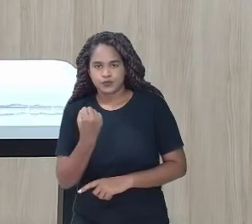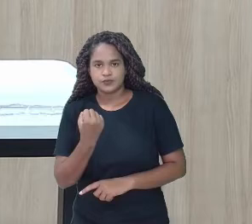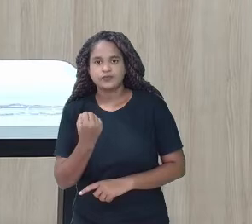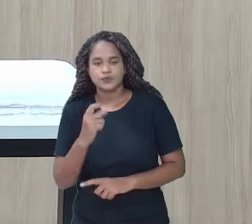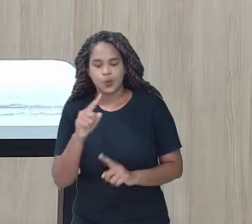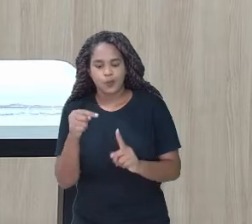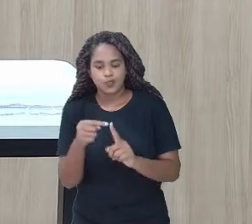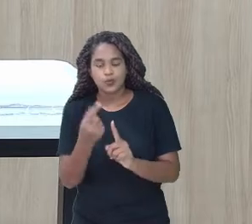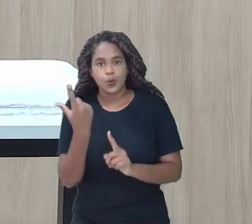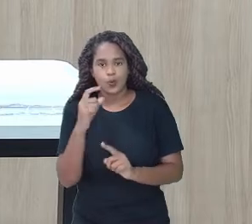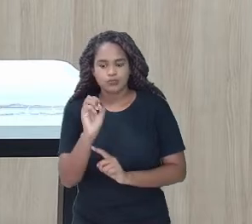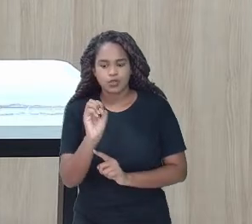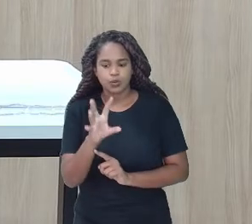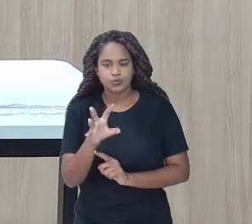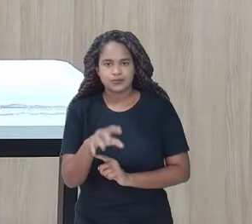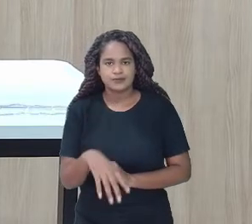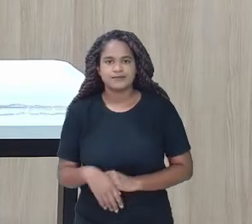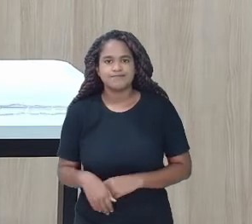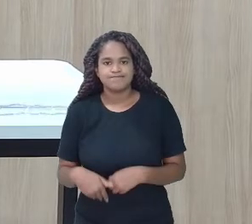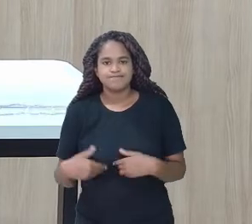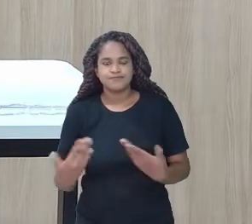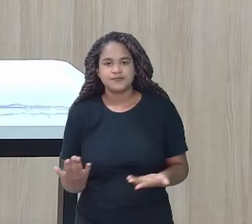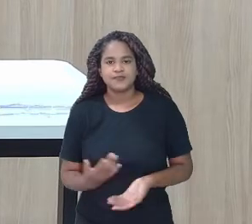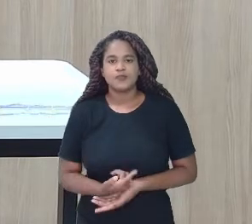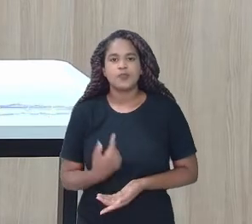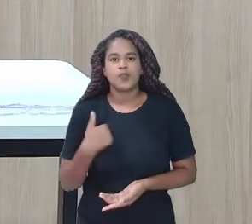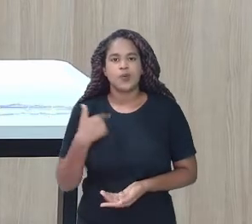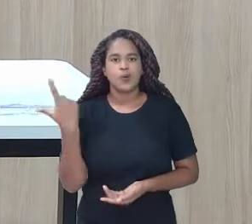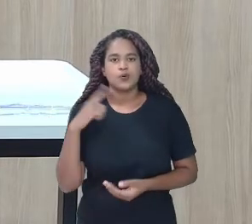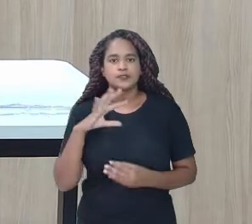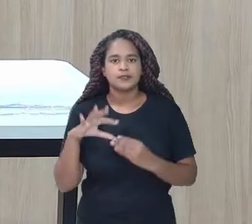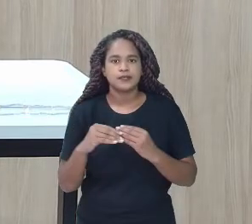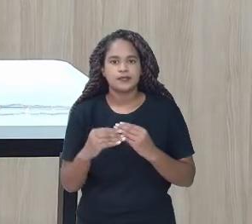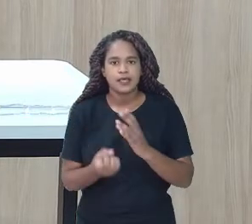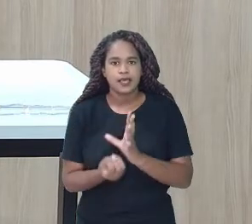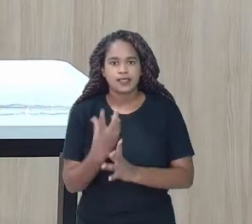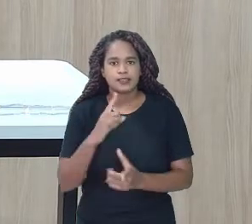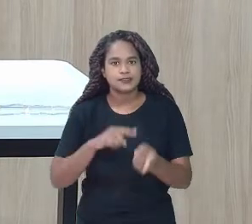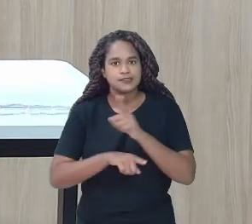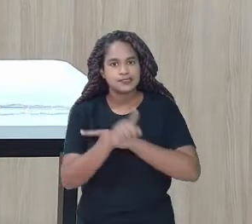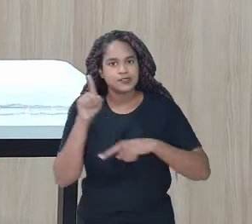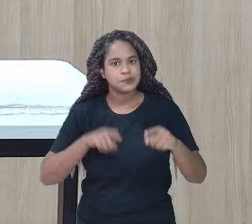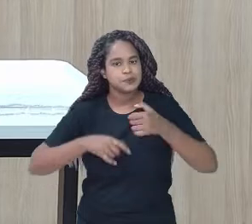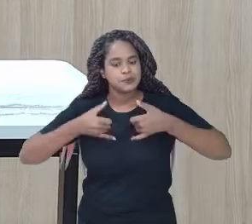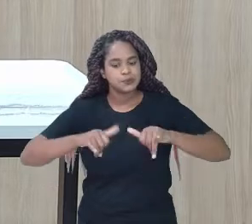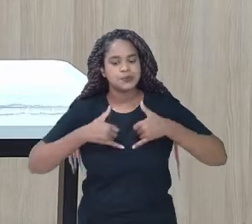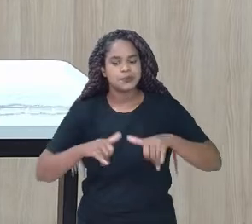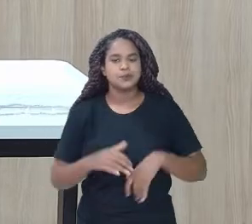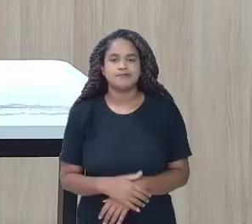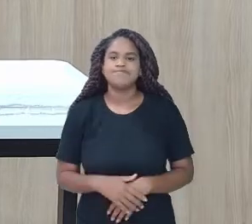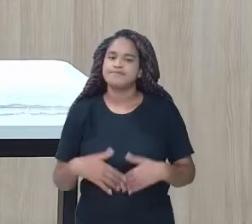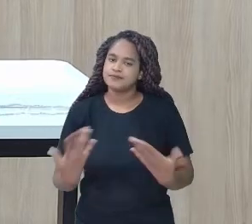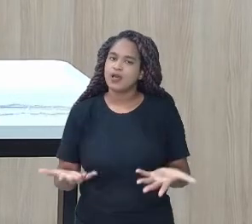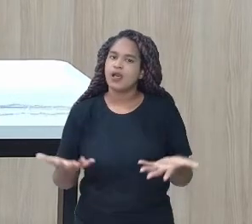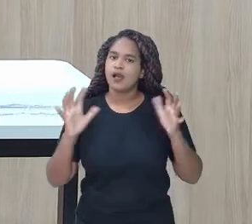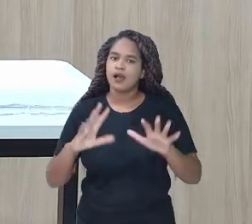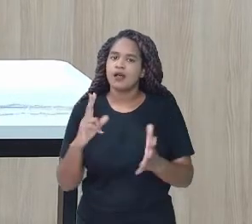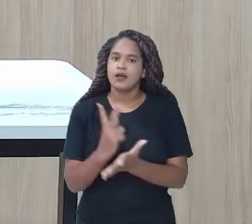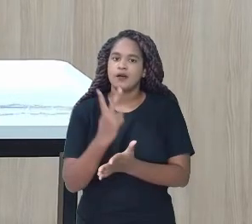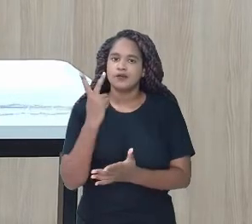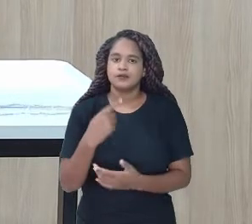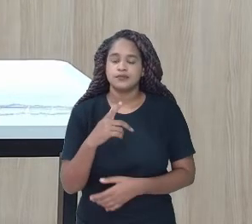lâmpada pudesse acender. Então, aí eu completei o meu circuito elétrico. Então, é assim que funciona. Então,